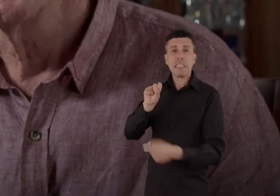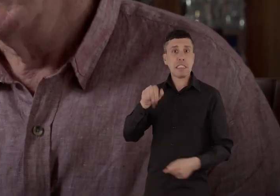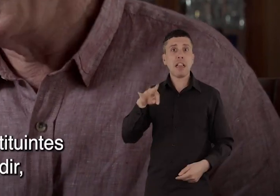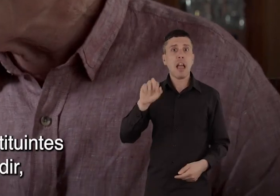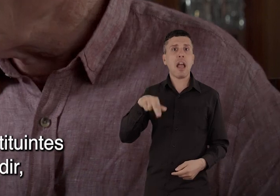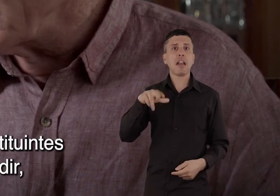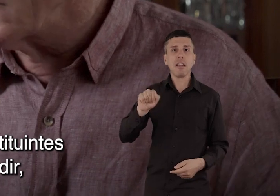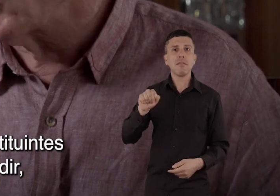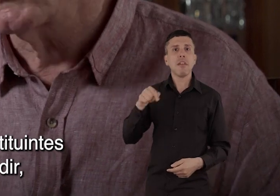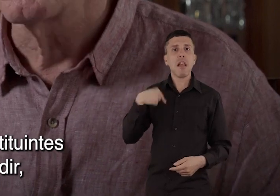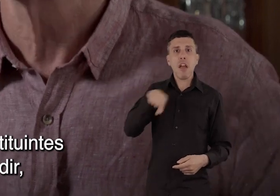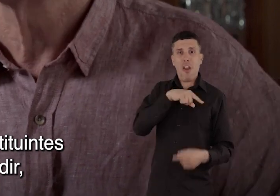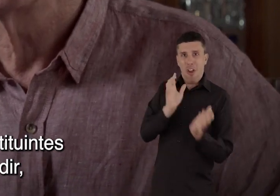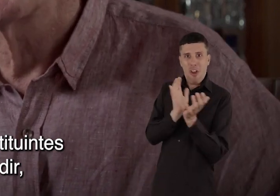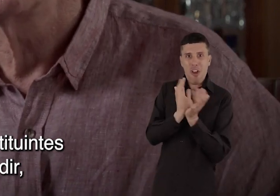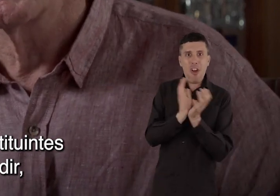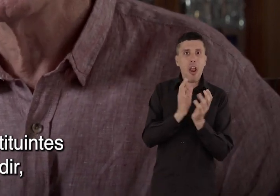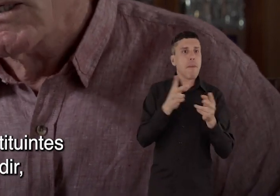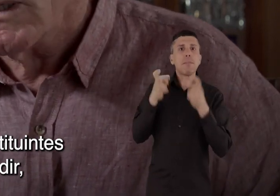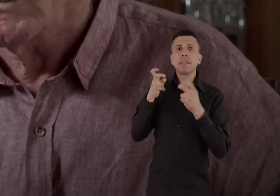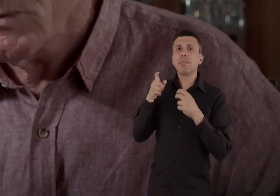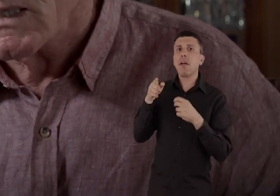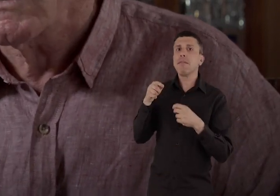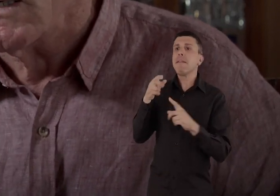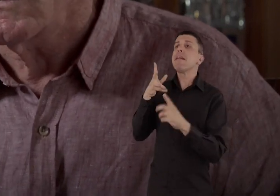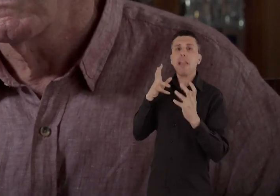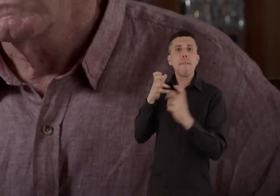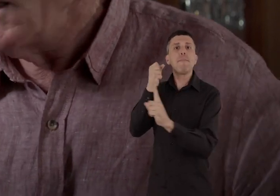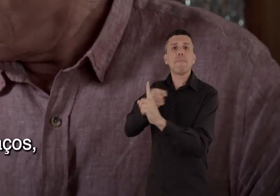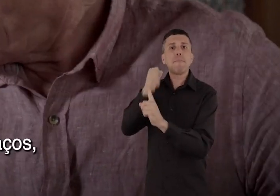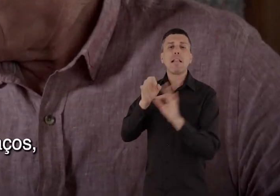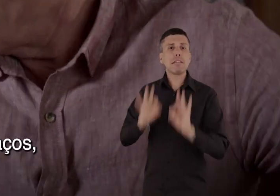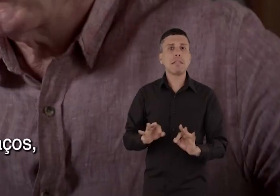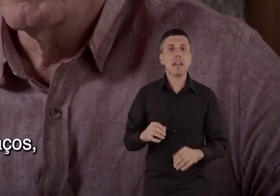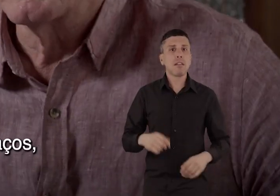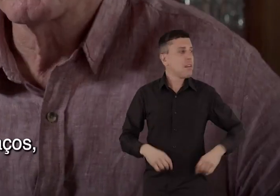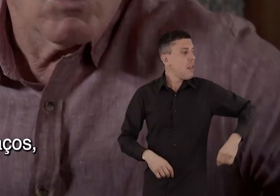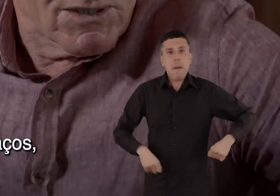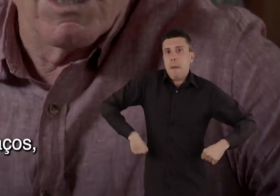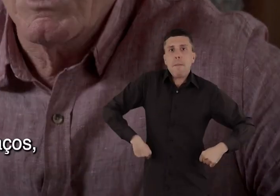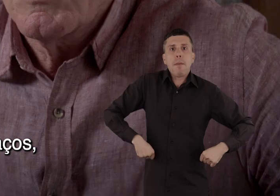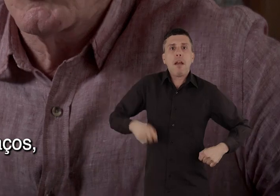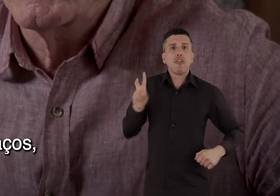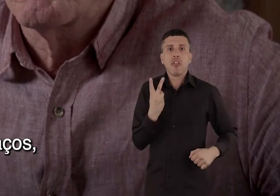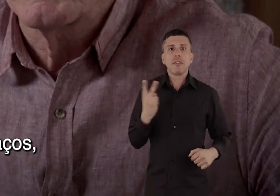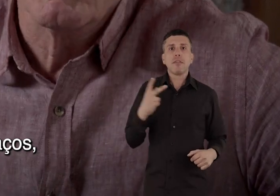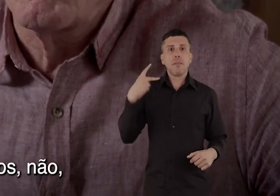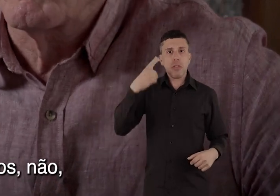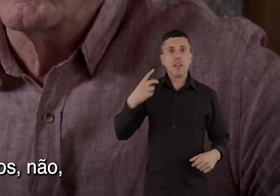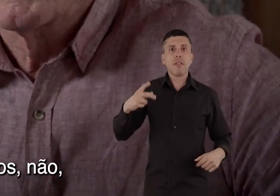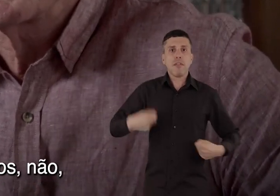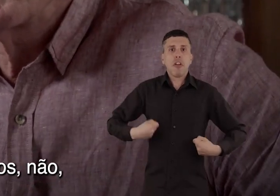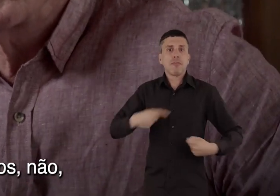Santana. Aí os companheiros constituintes viram que eu ia agredir. Me pegaram pelos braços, dois